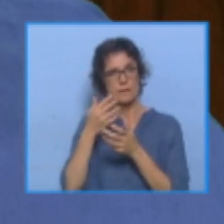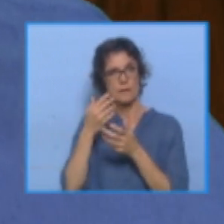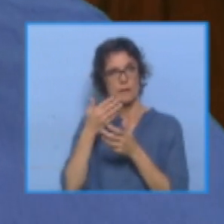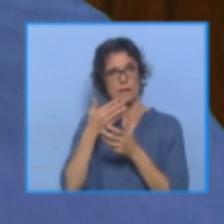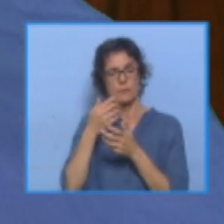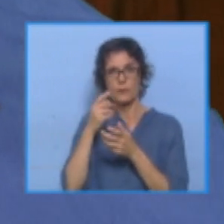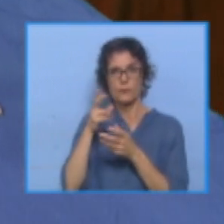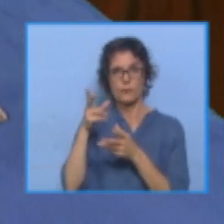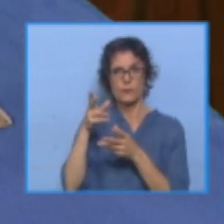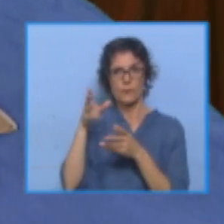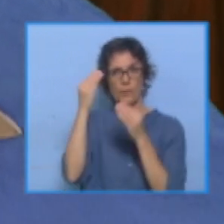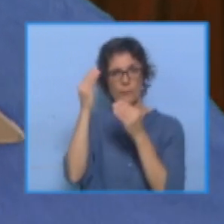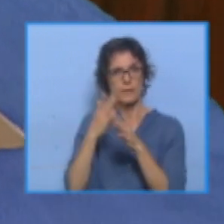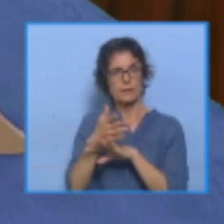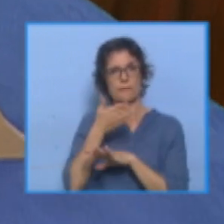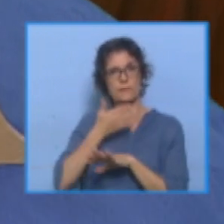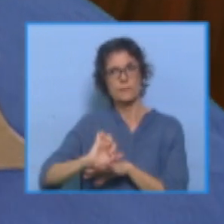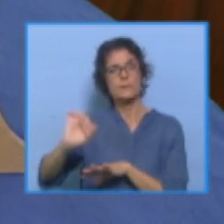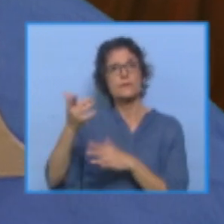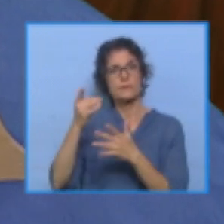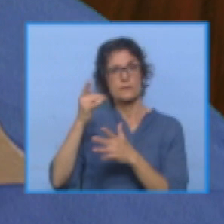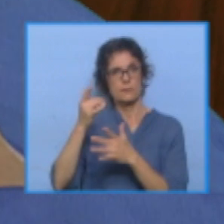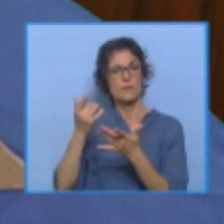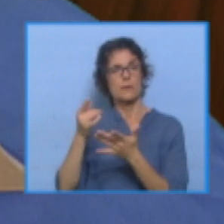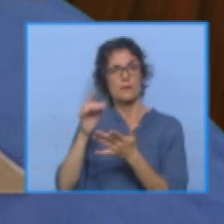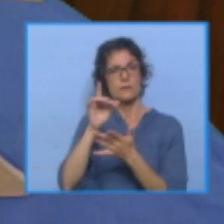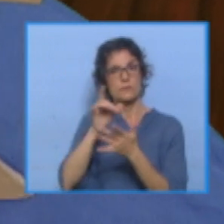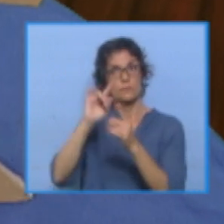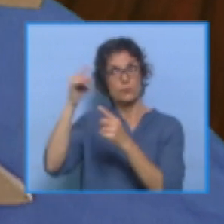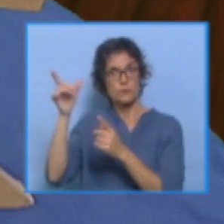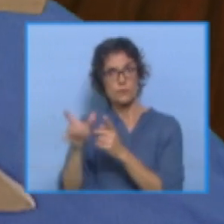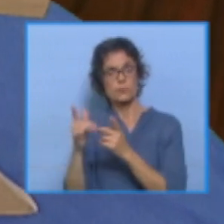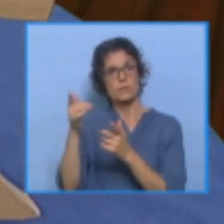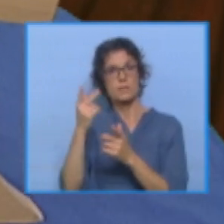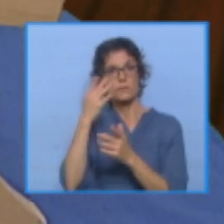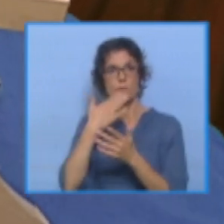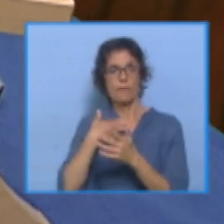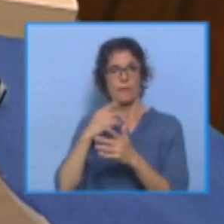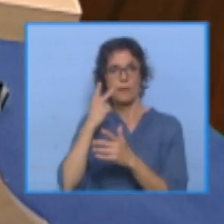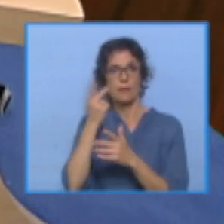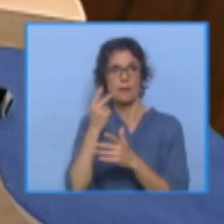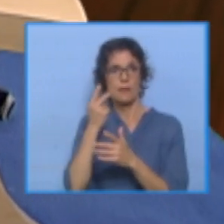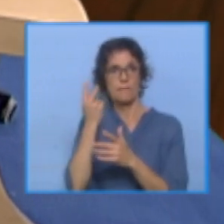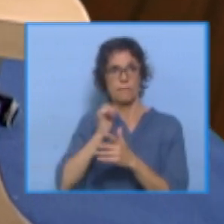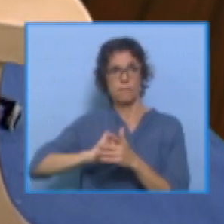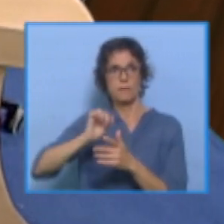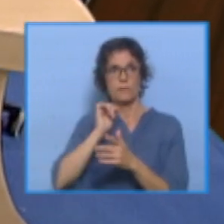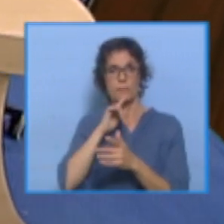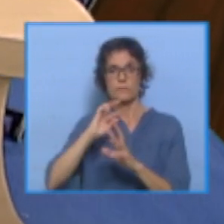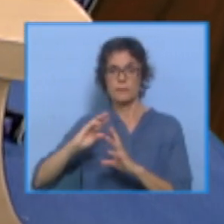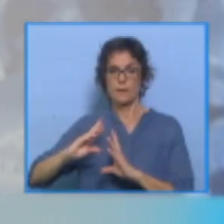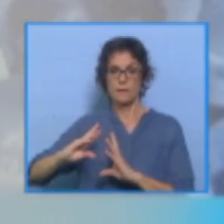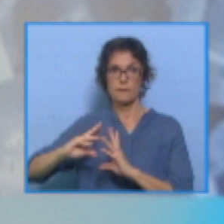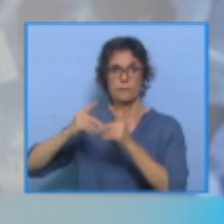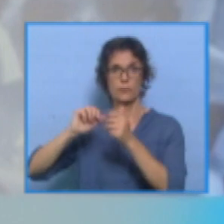para depois tudo isto ser transformante na vida concreta de cada dia, não é? Um bocadinho isso. Sim, é um bocadinho aquilo que eu estava a